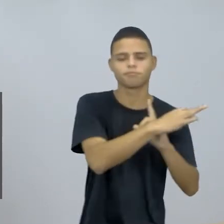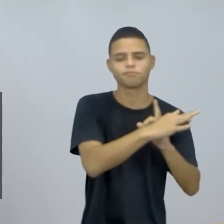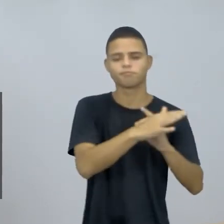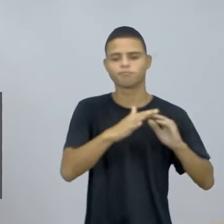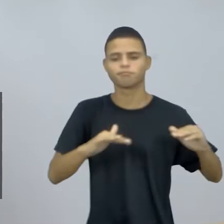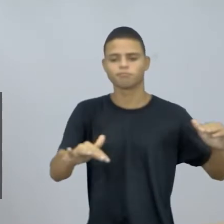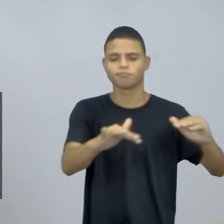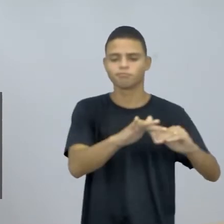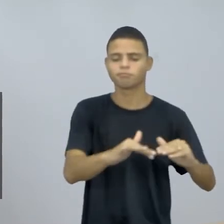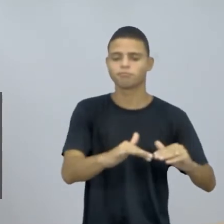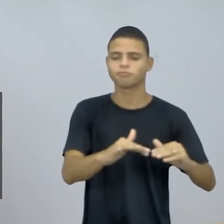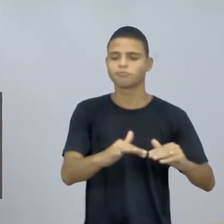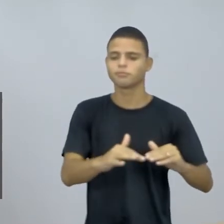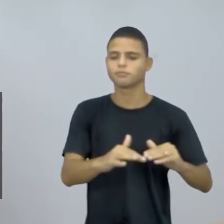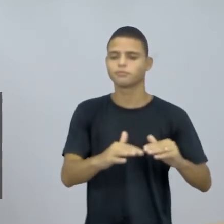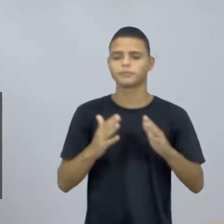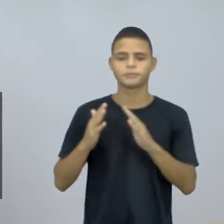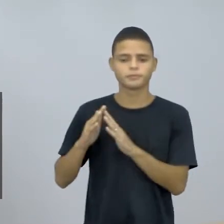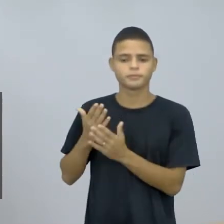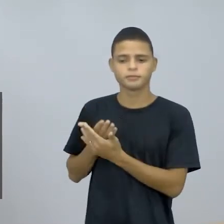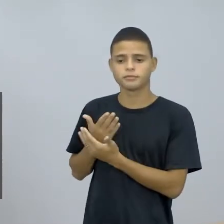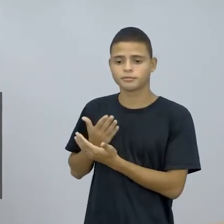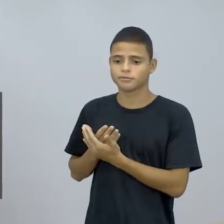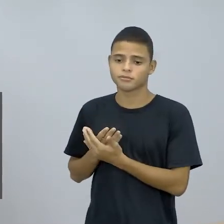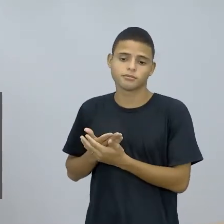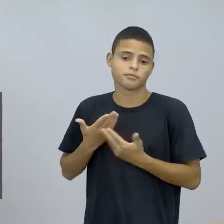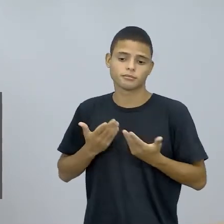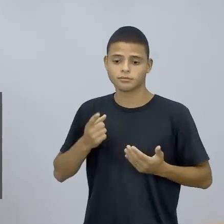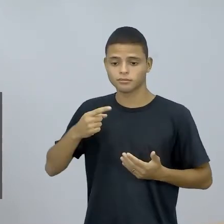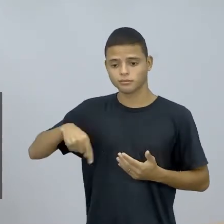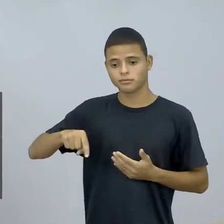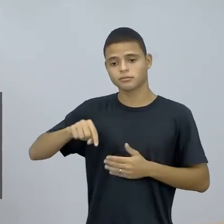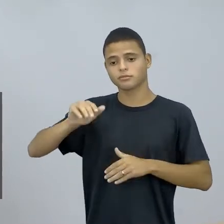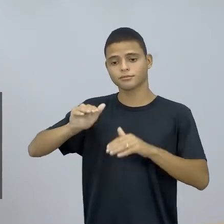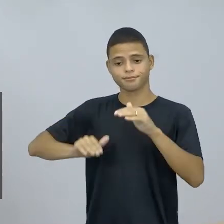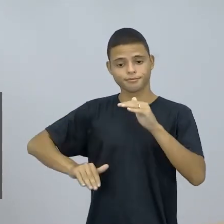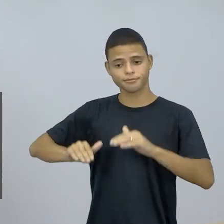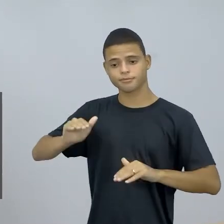vida escolar, sabe? Então a gente fica, às vezes,